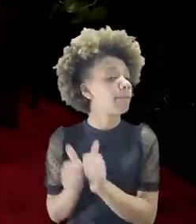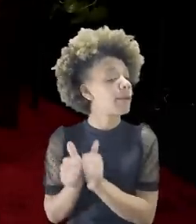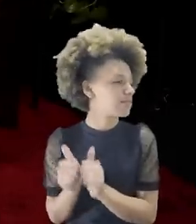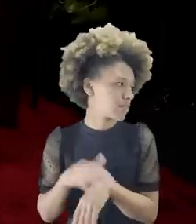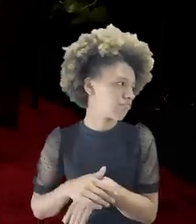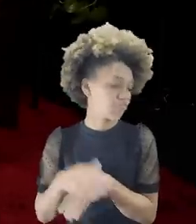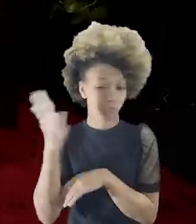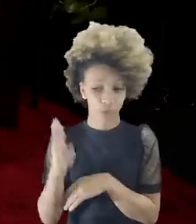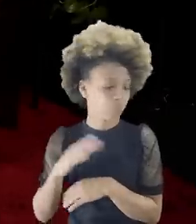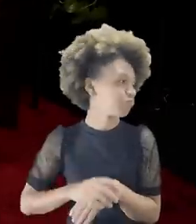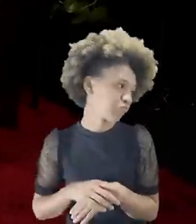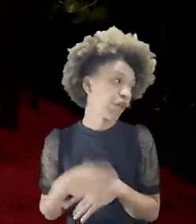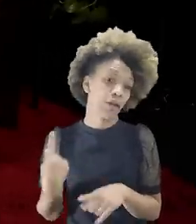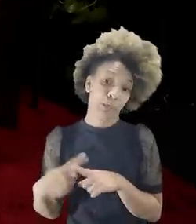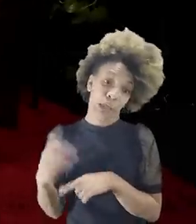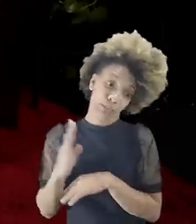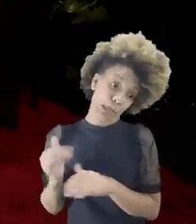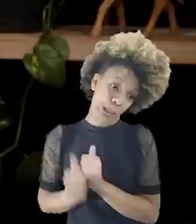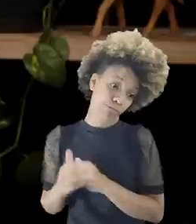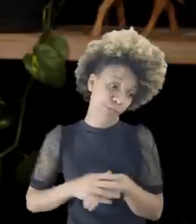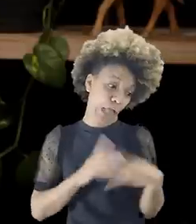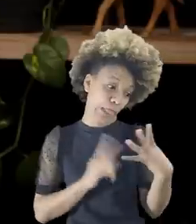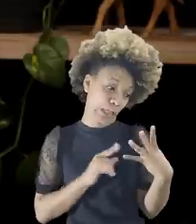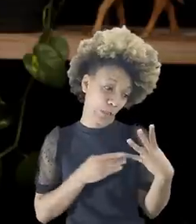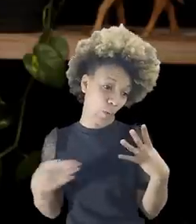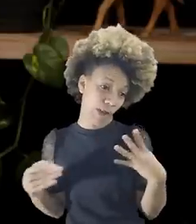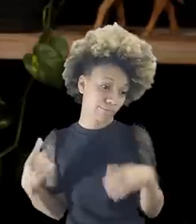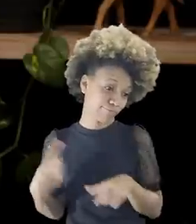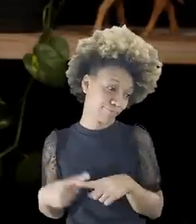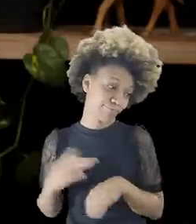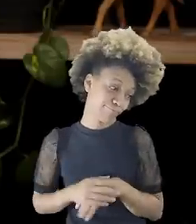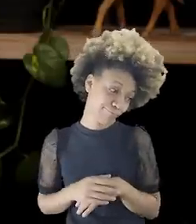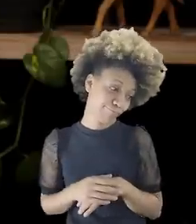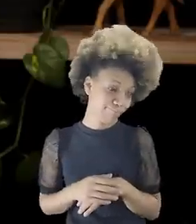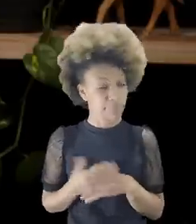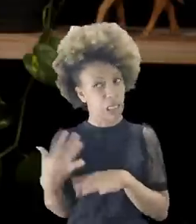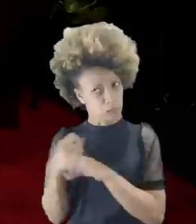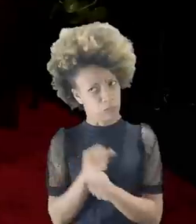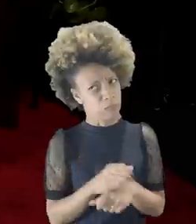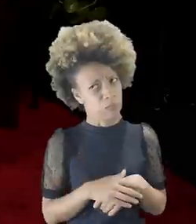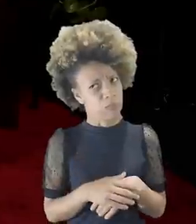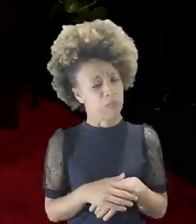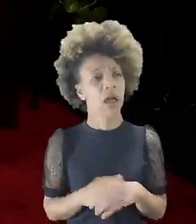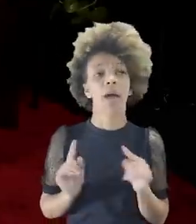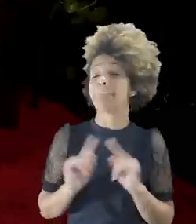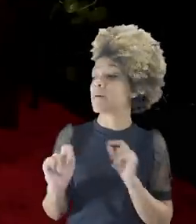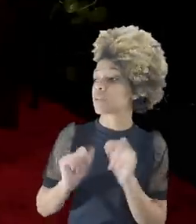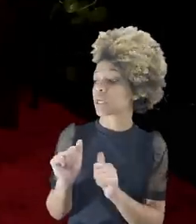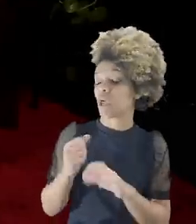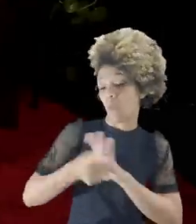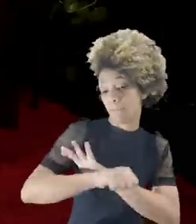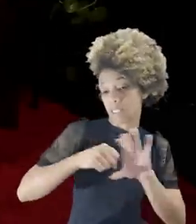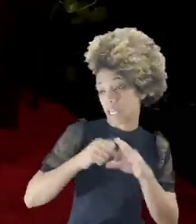o Brasil que o Brasil ficaria normal sair nas quartas no futebol está ficando assim o basquete ele é